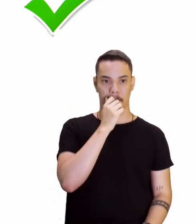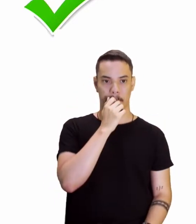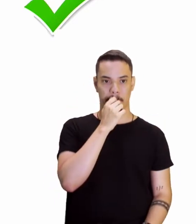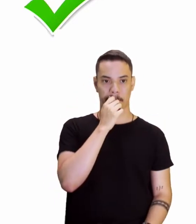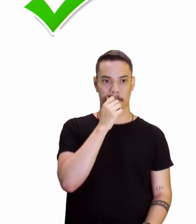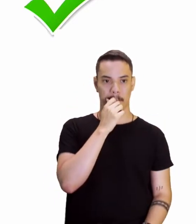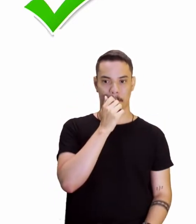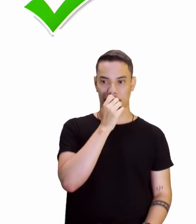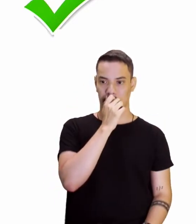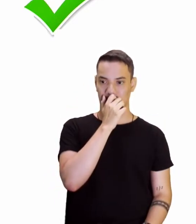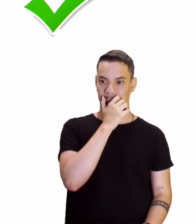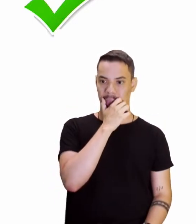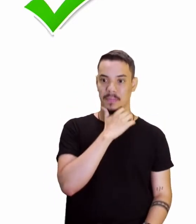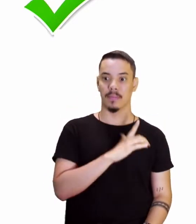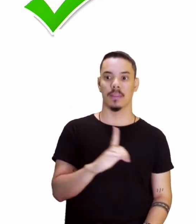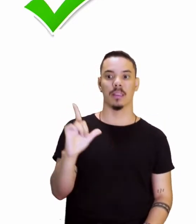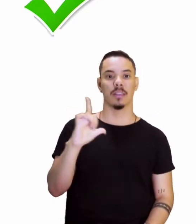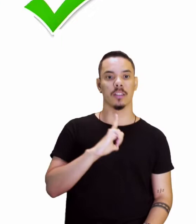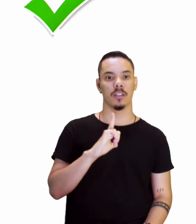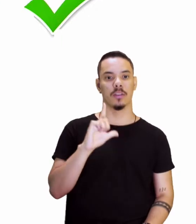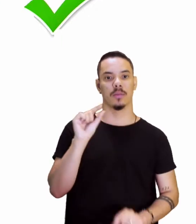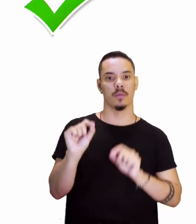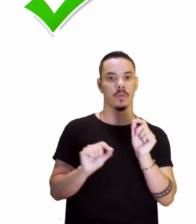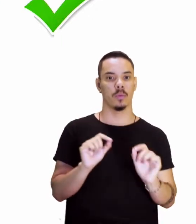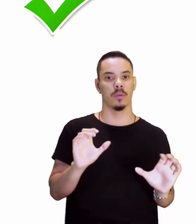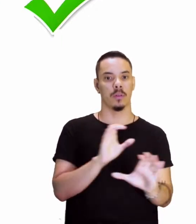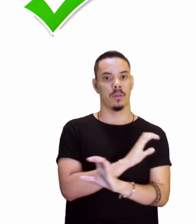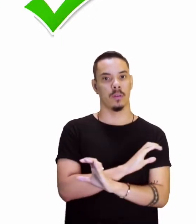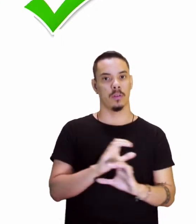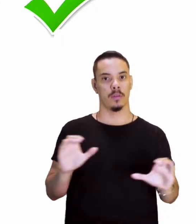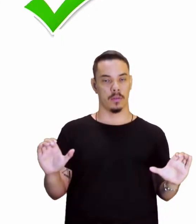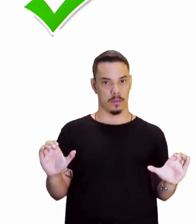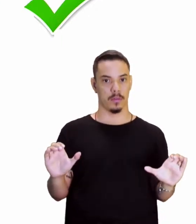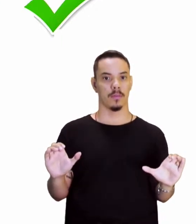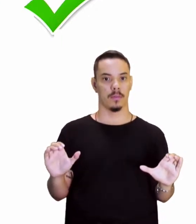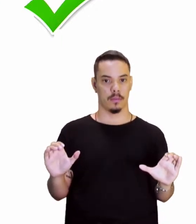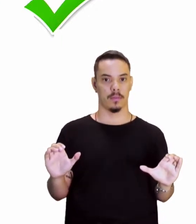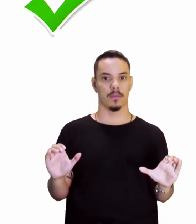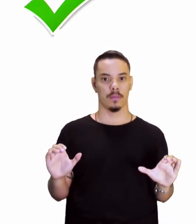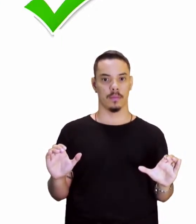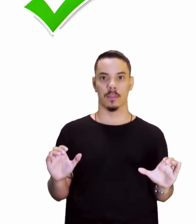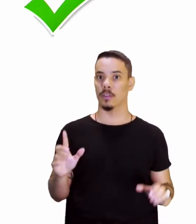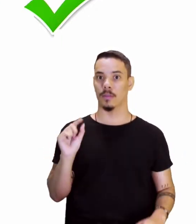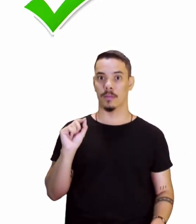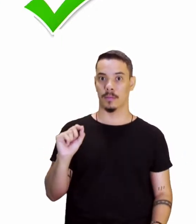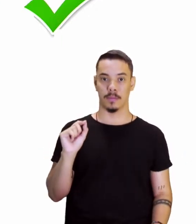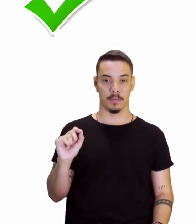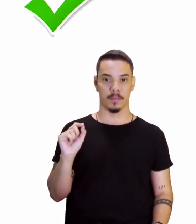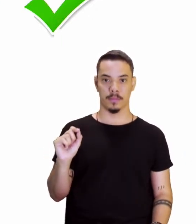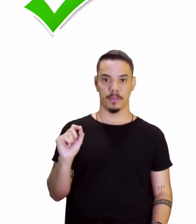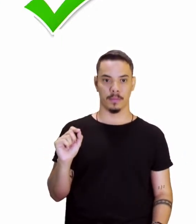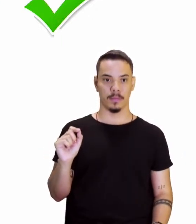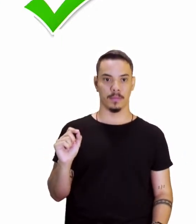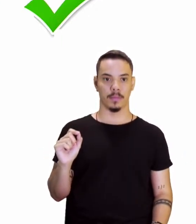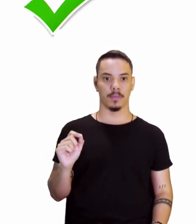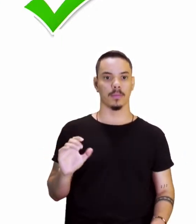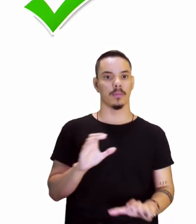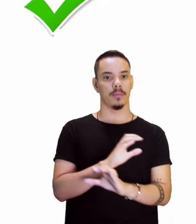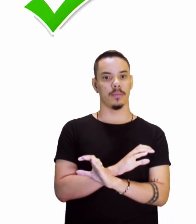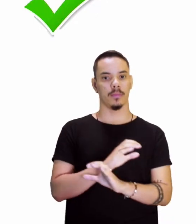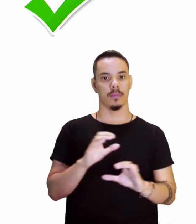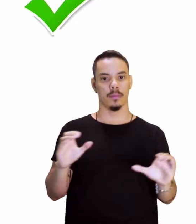Temos aqui, ele tinha confiança. De quê?